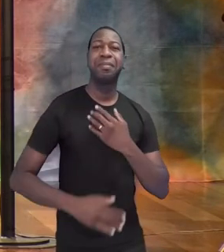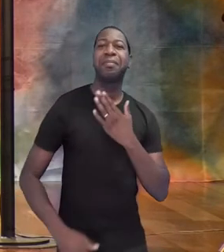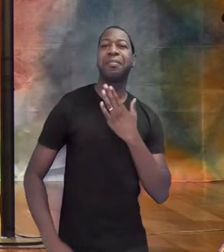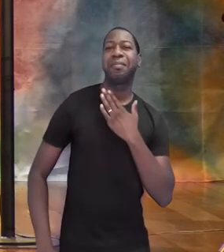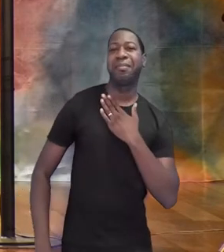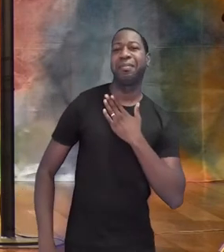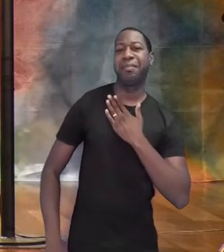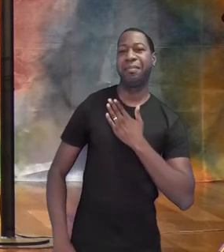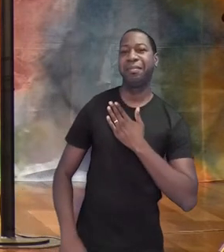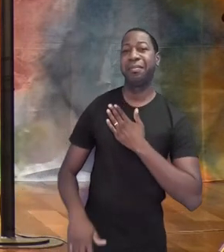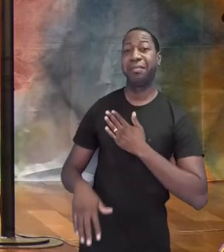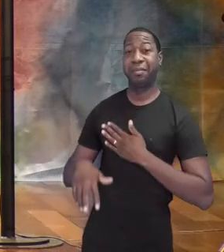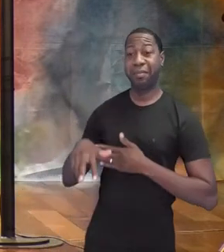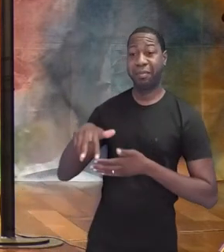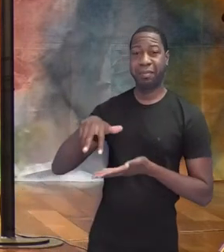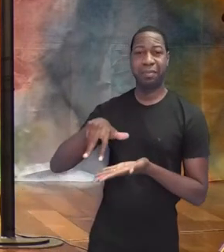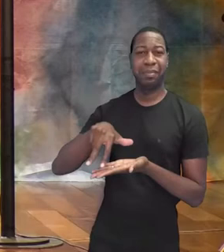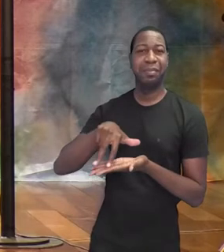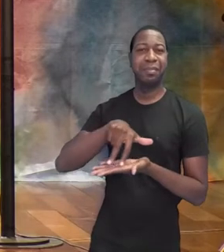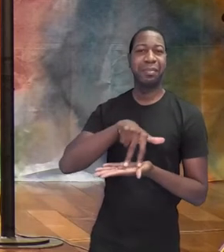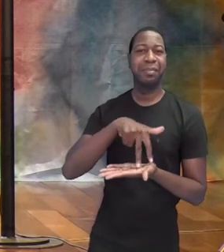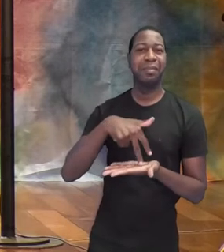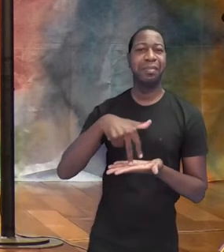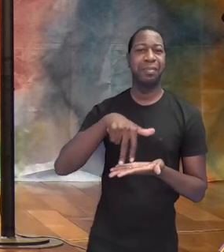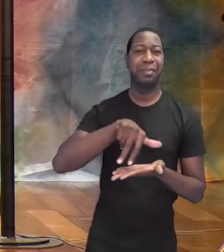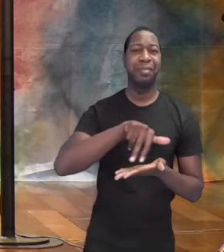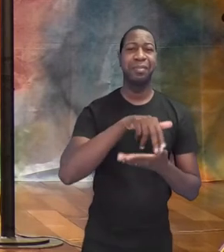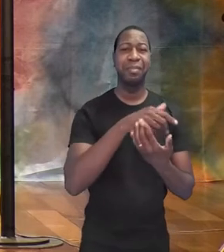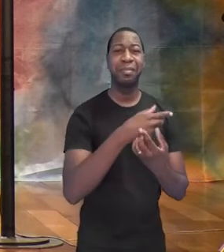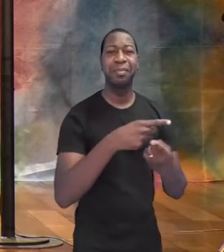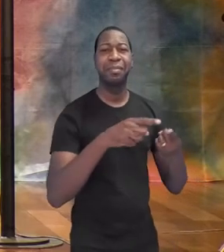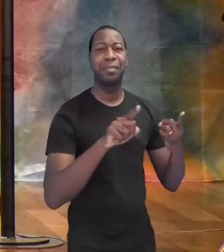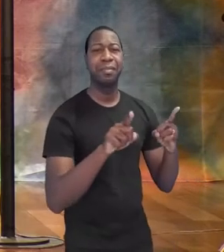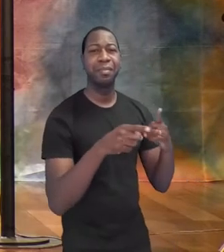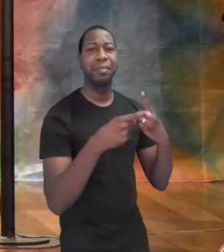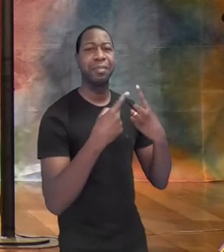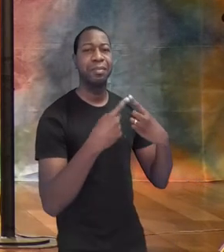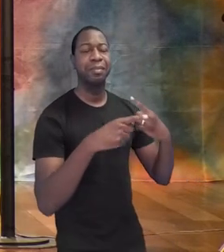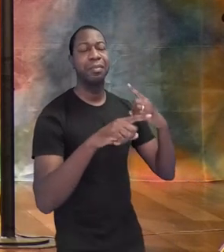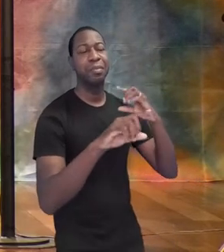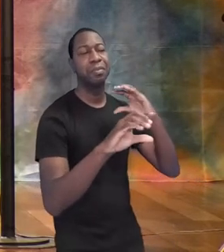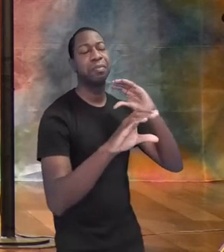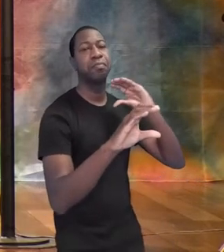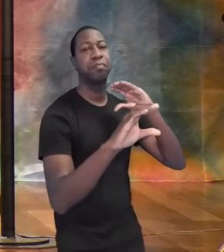manso. Eu canto, danço, danço e venço.